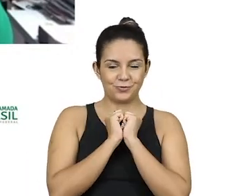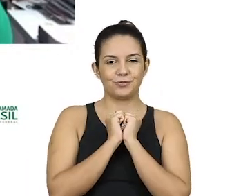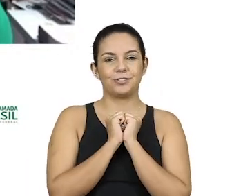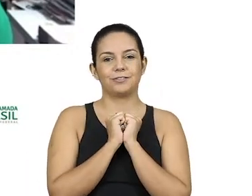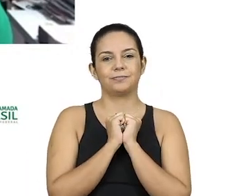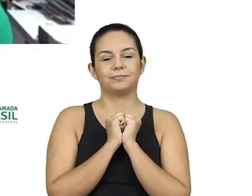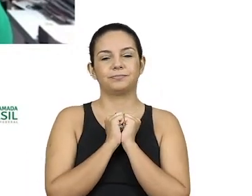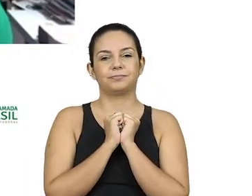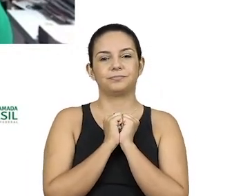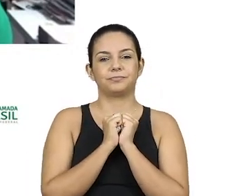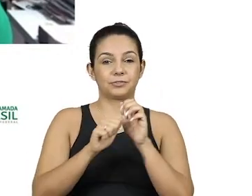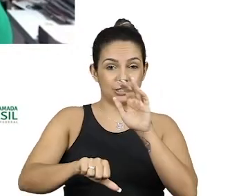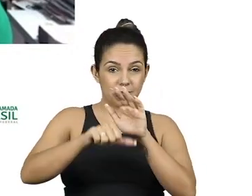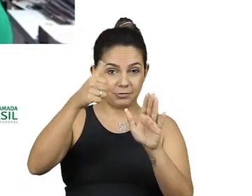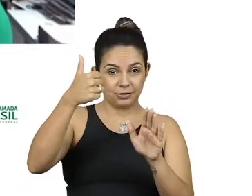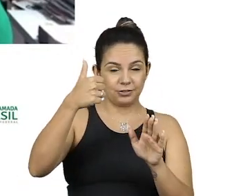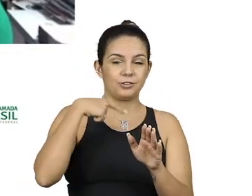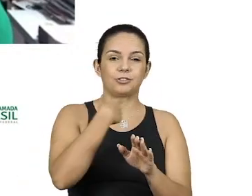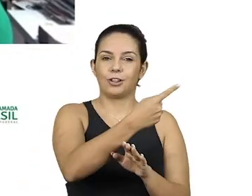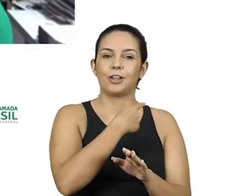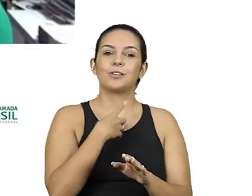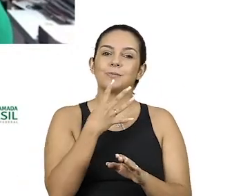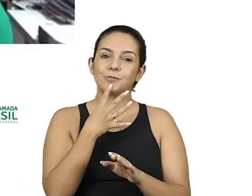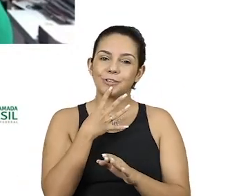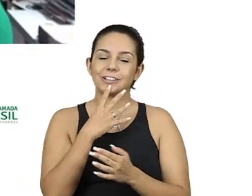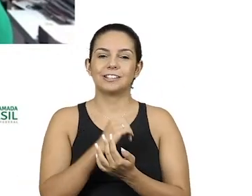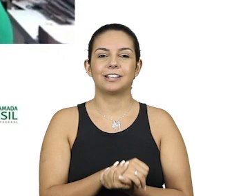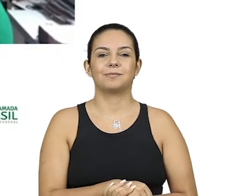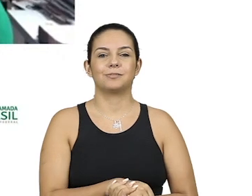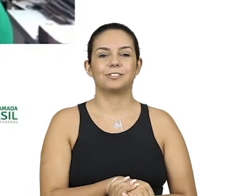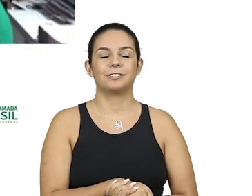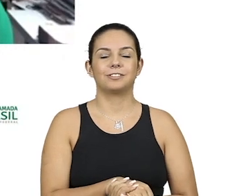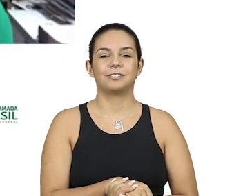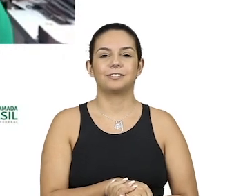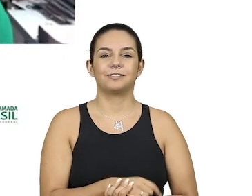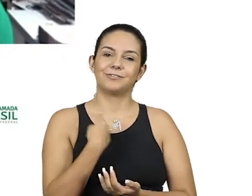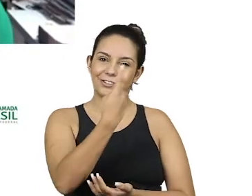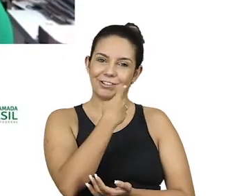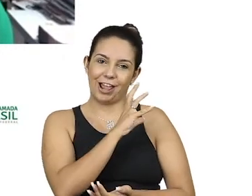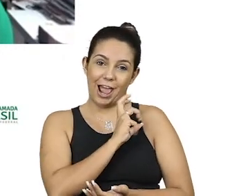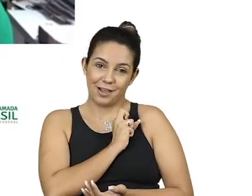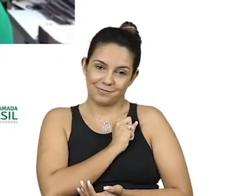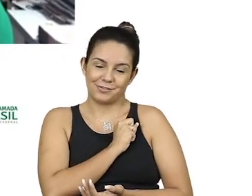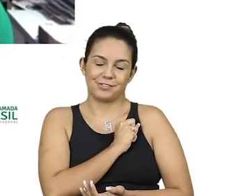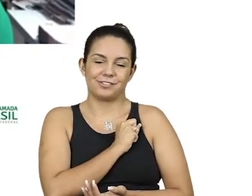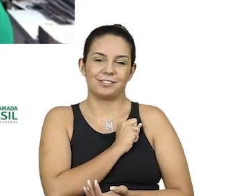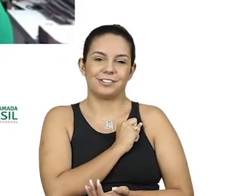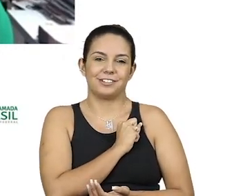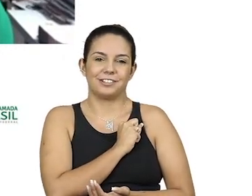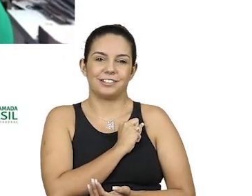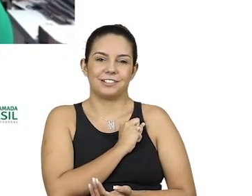juntos, na primeira vez que nos conhecemos e nos amamos